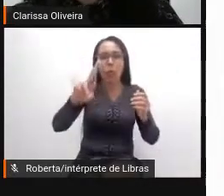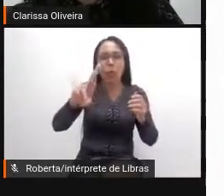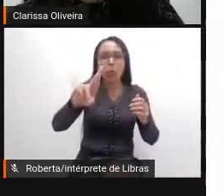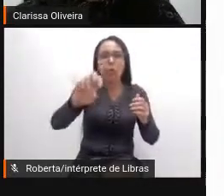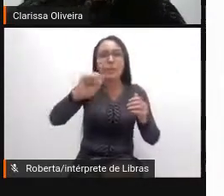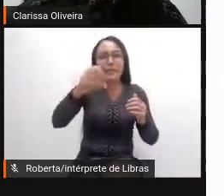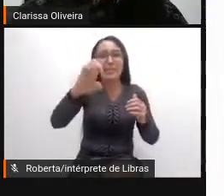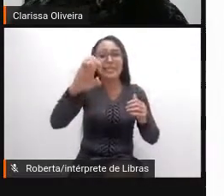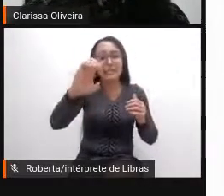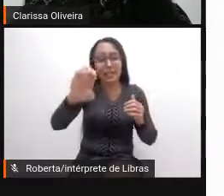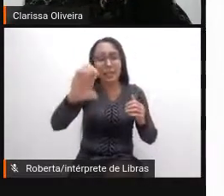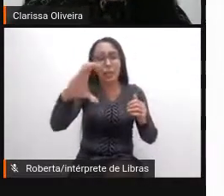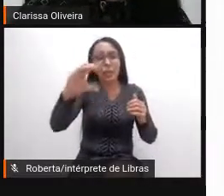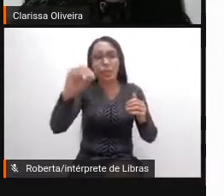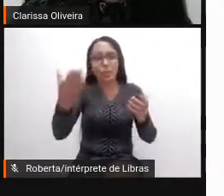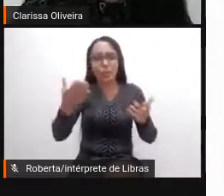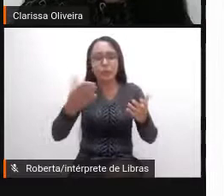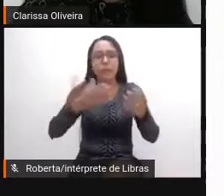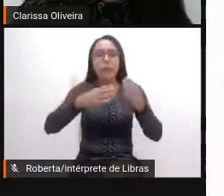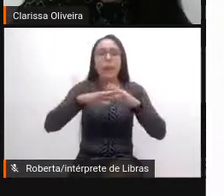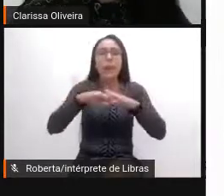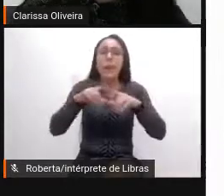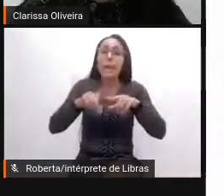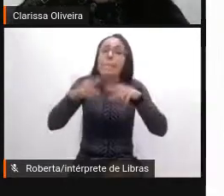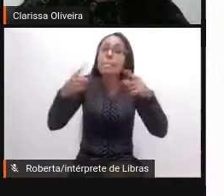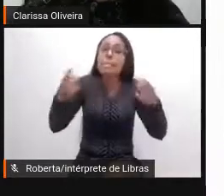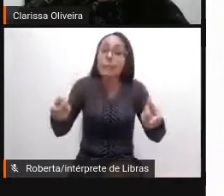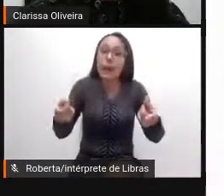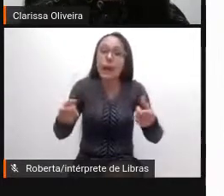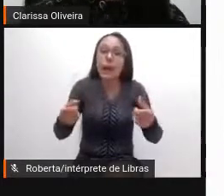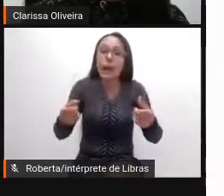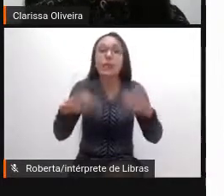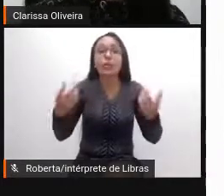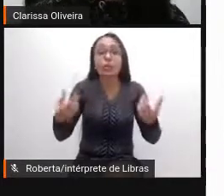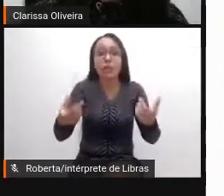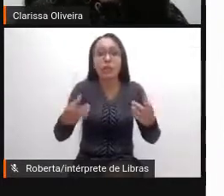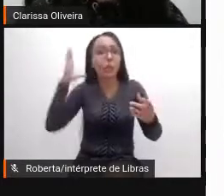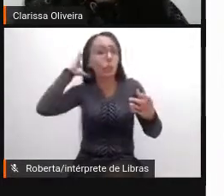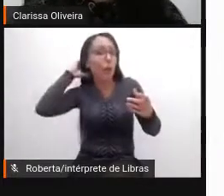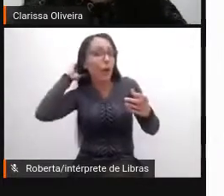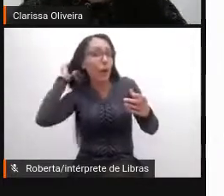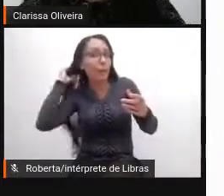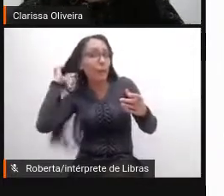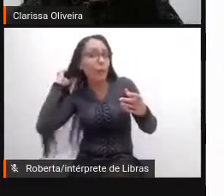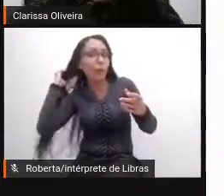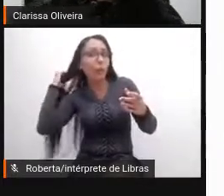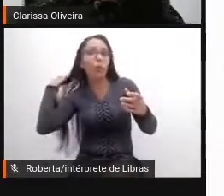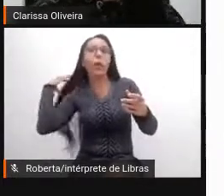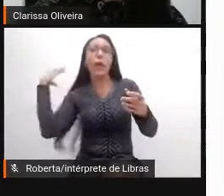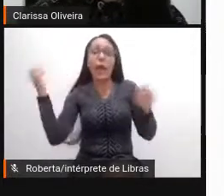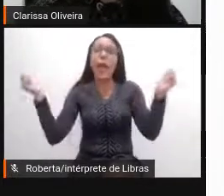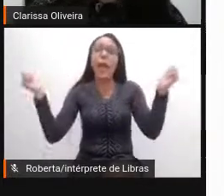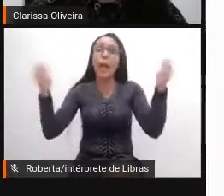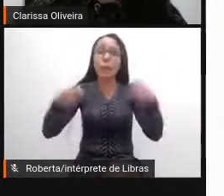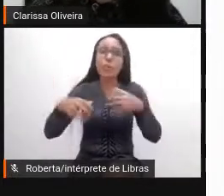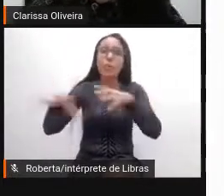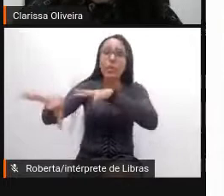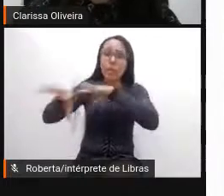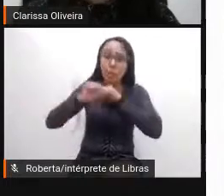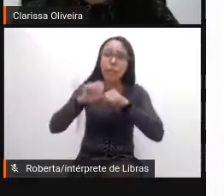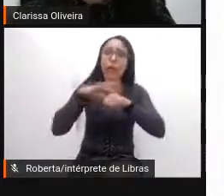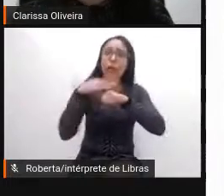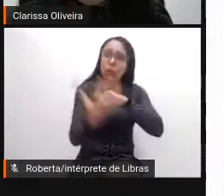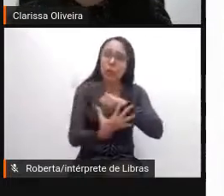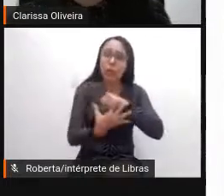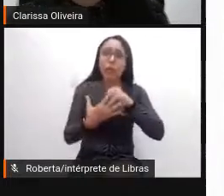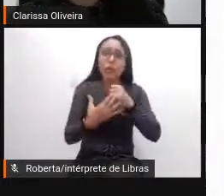Porém, a gente pode carregar coronavírus no nosso couro cabeludo também, que está espalhado, pode se espalhar no ar